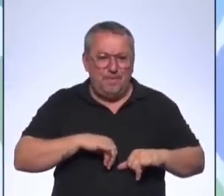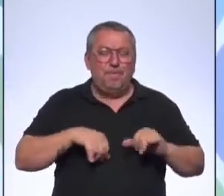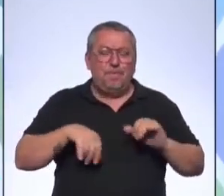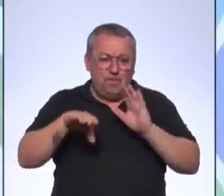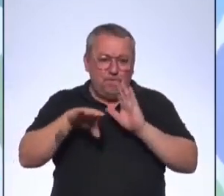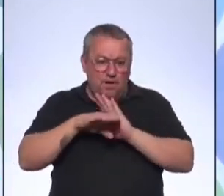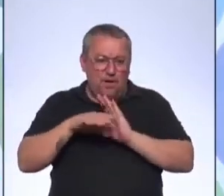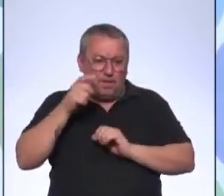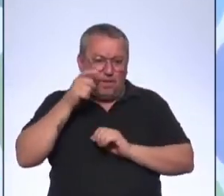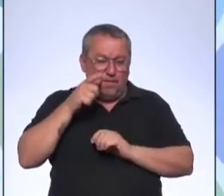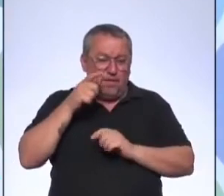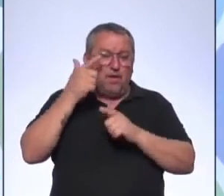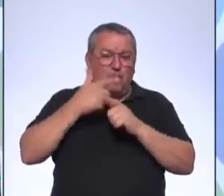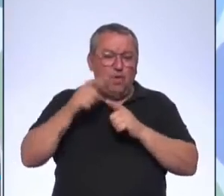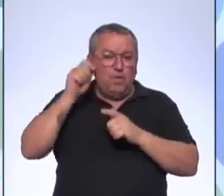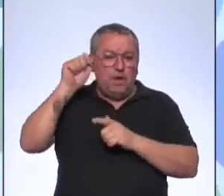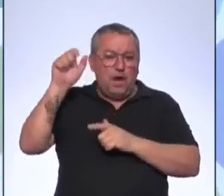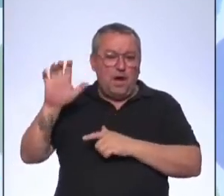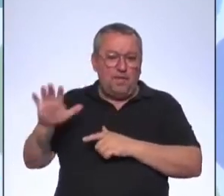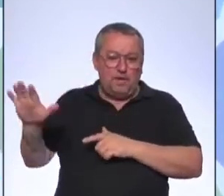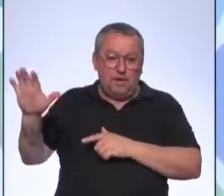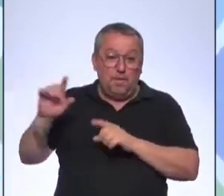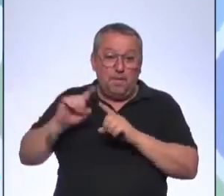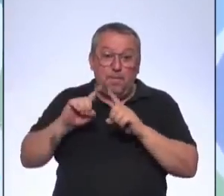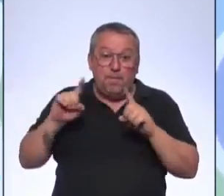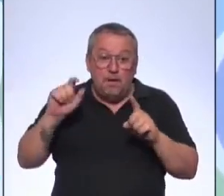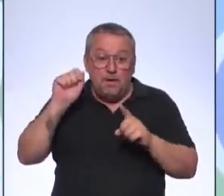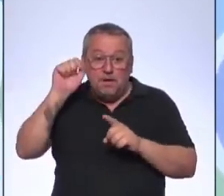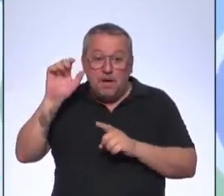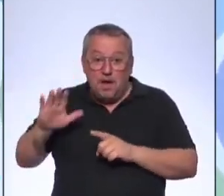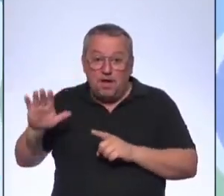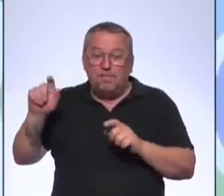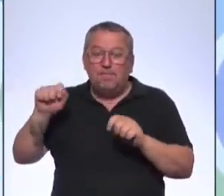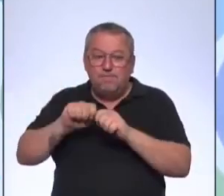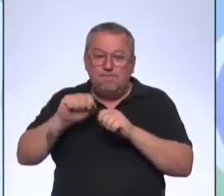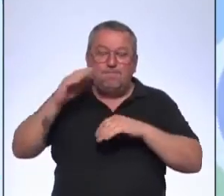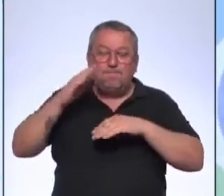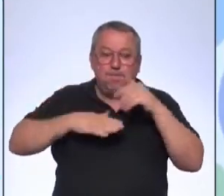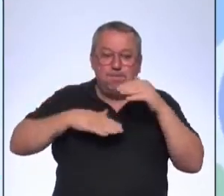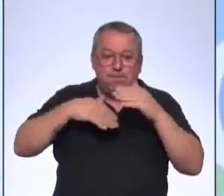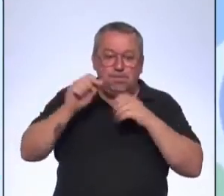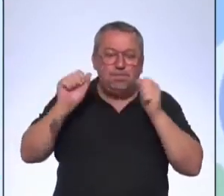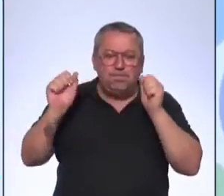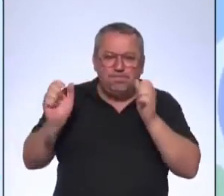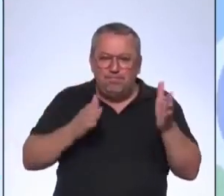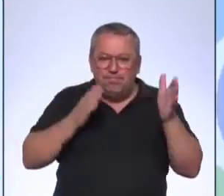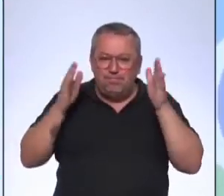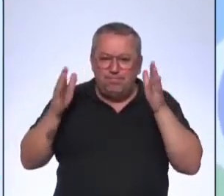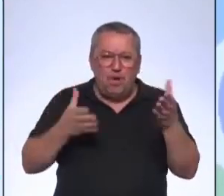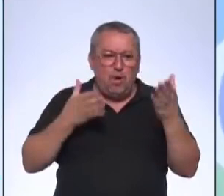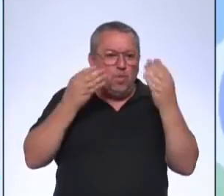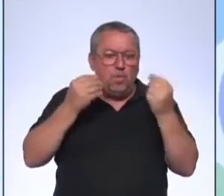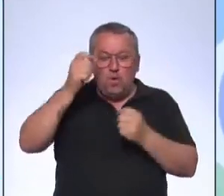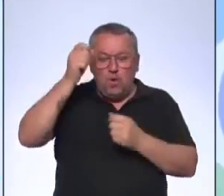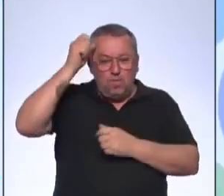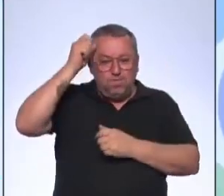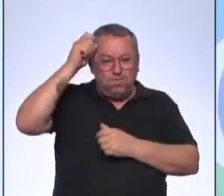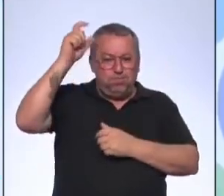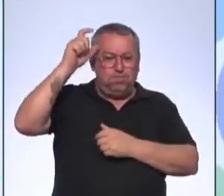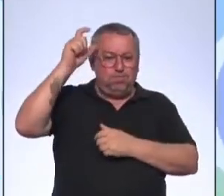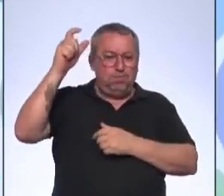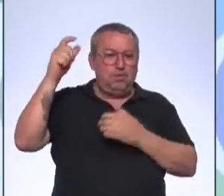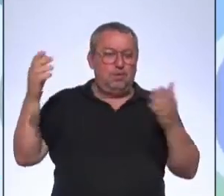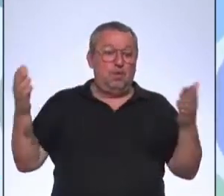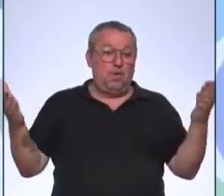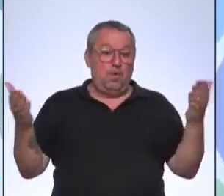até nós sobre a África. Mas a África, ela produziu e produz muita cultura. Na aula